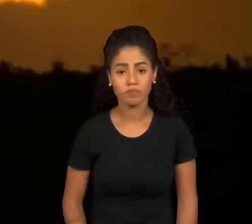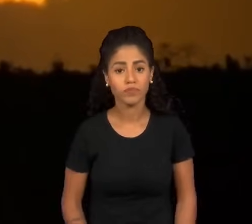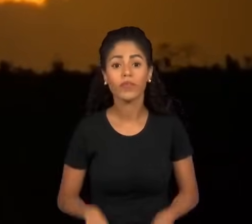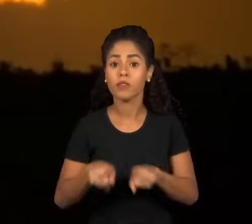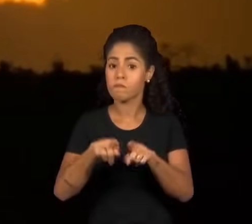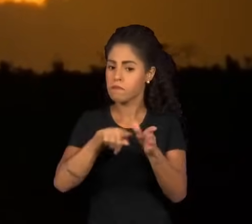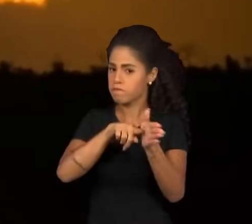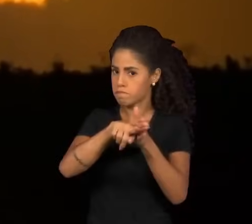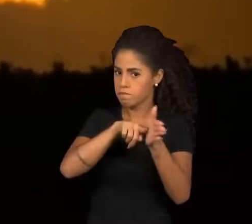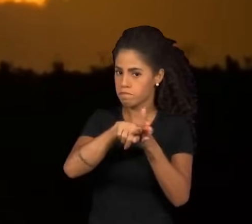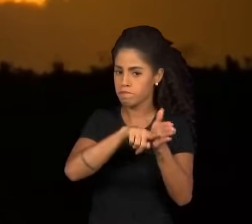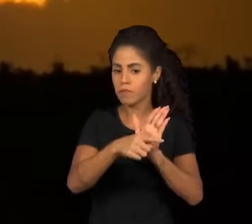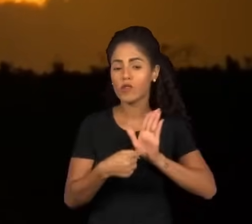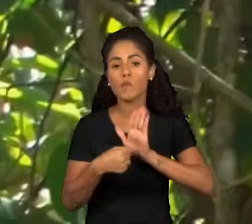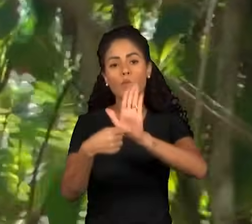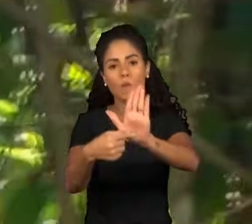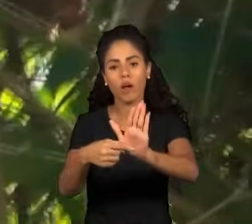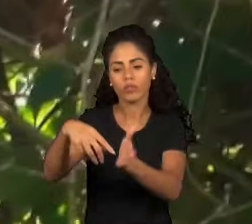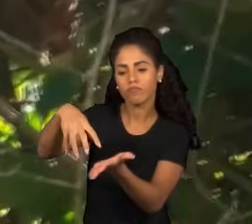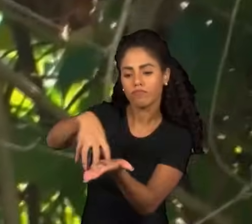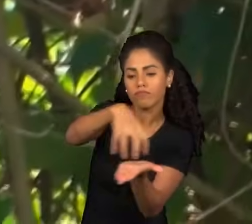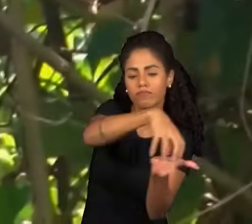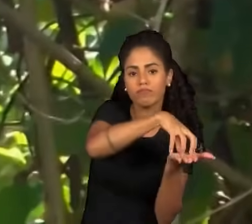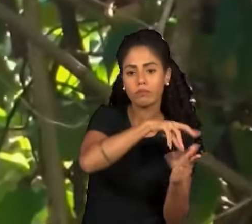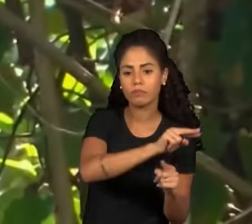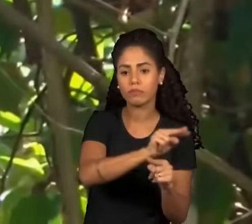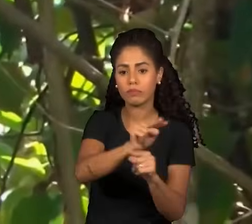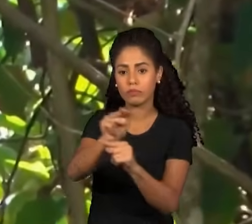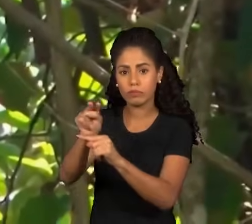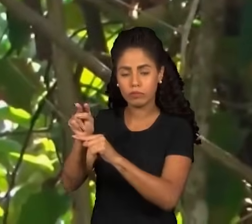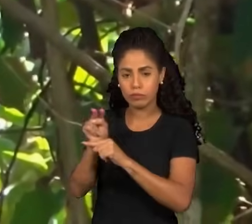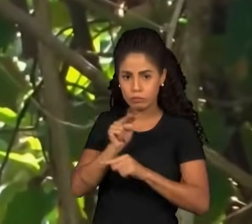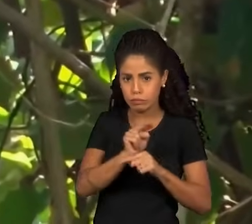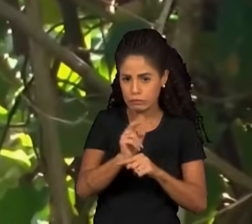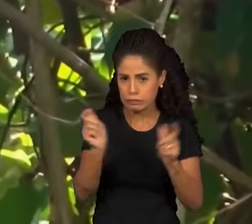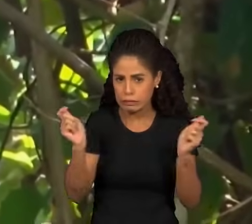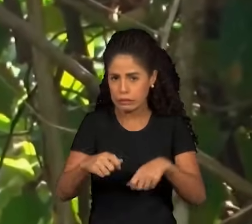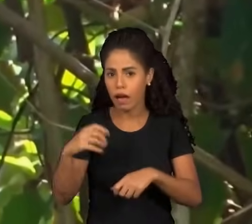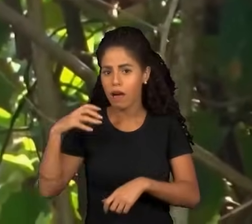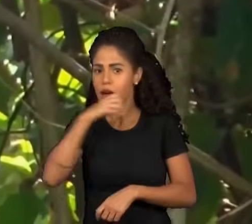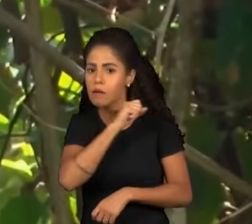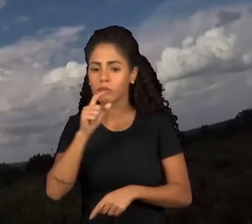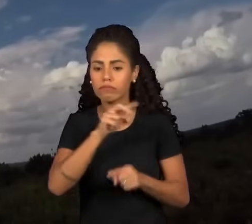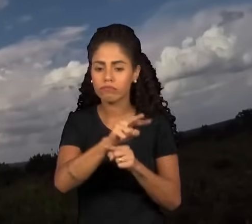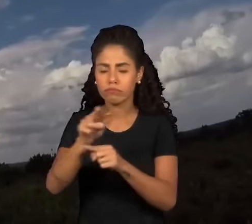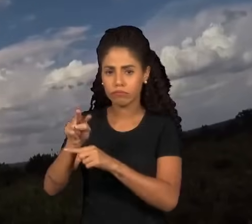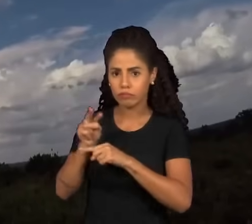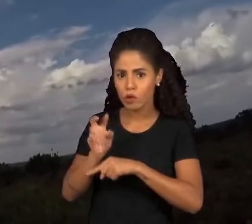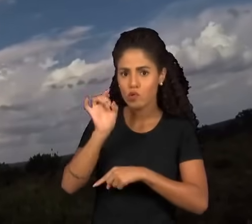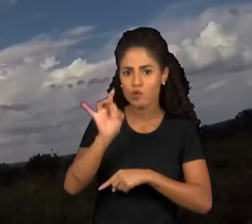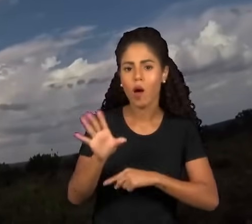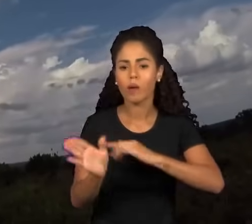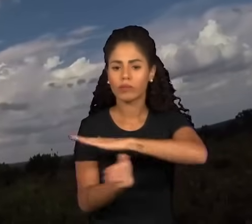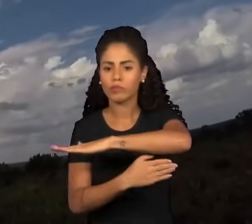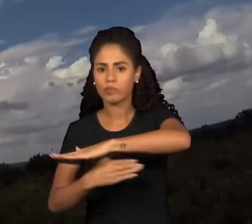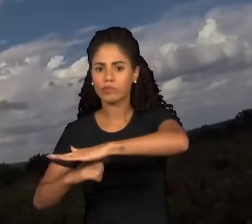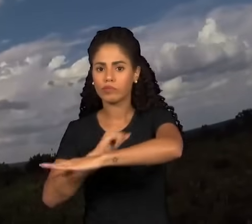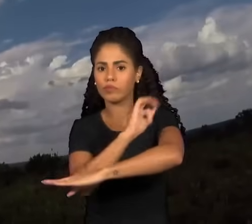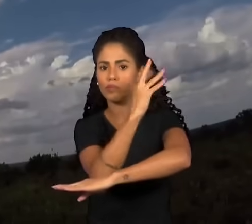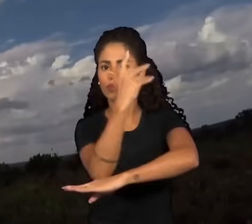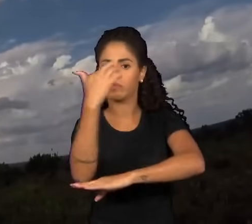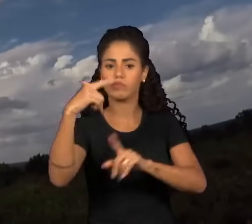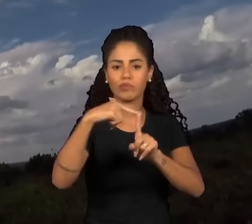Pesquisadores alertam que as unidades de conservação do Brasil não são suficientes para proteger a nossa rica diversidade de